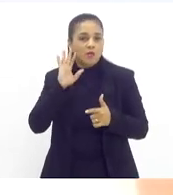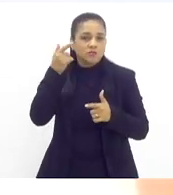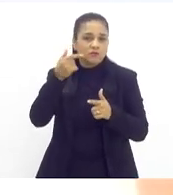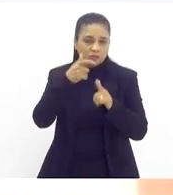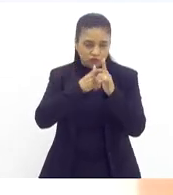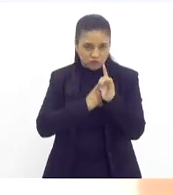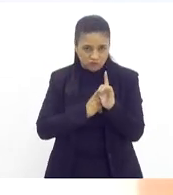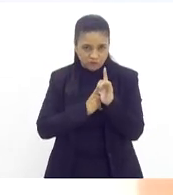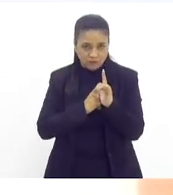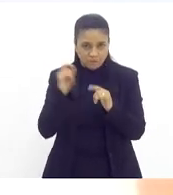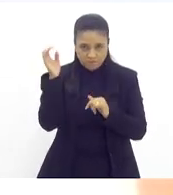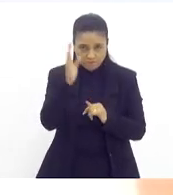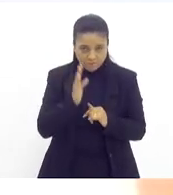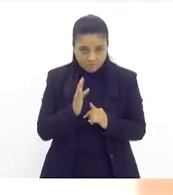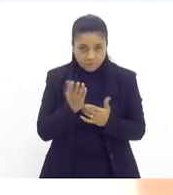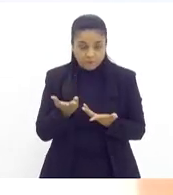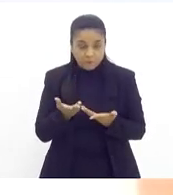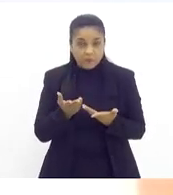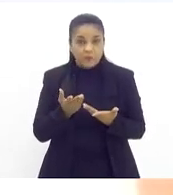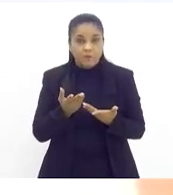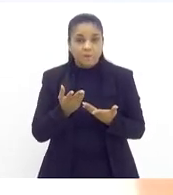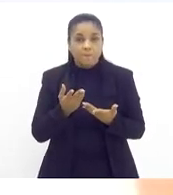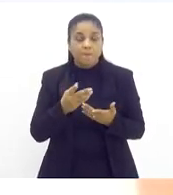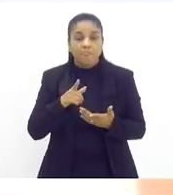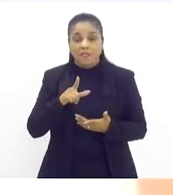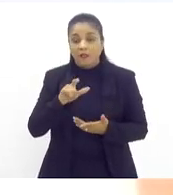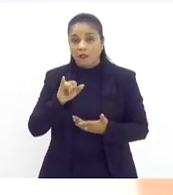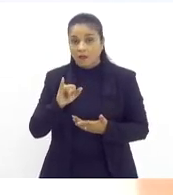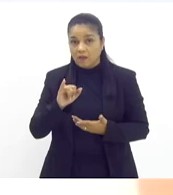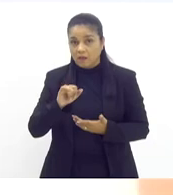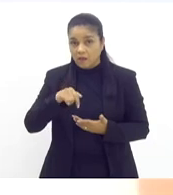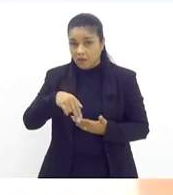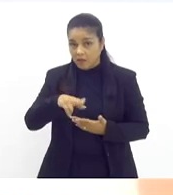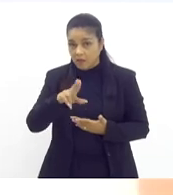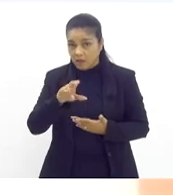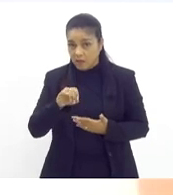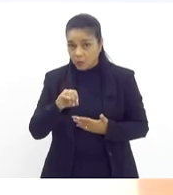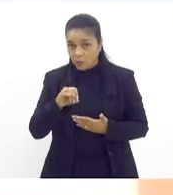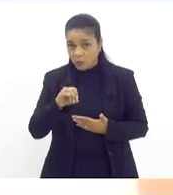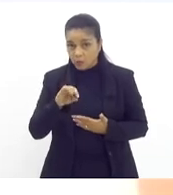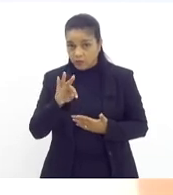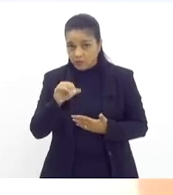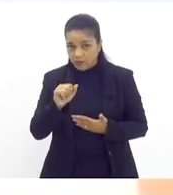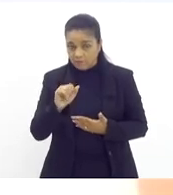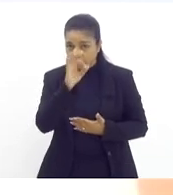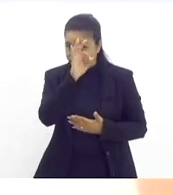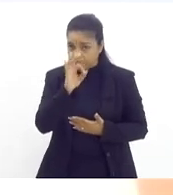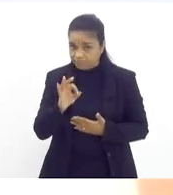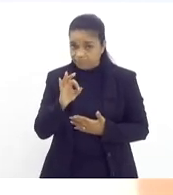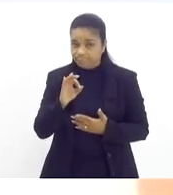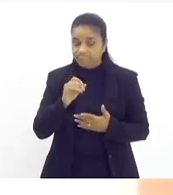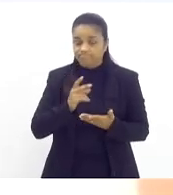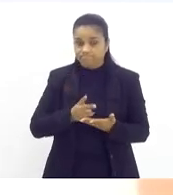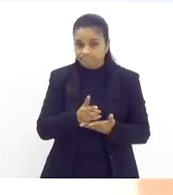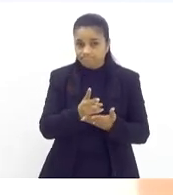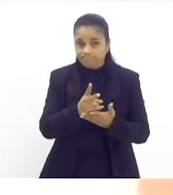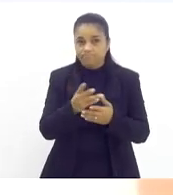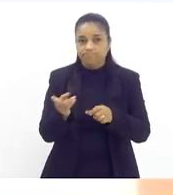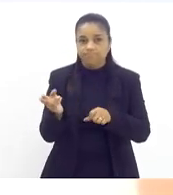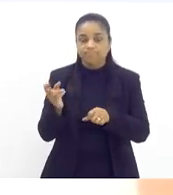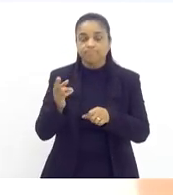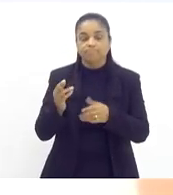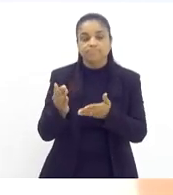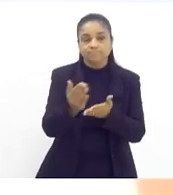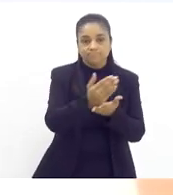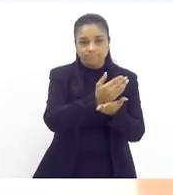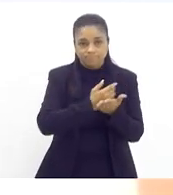é que a alíquota que mantém a carga tributária, pelos estudos que têm sido feitos,